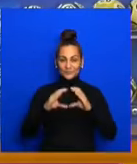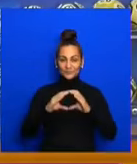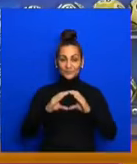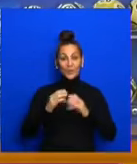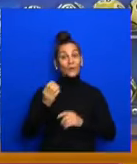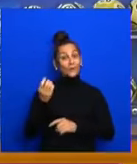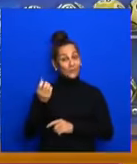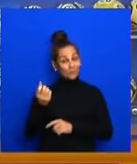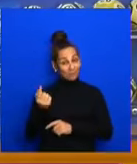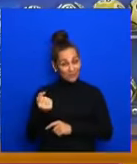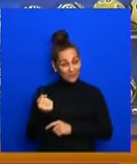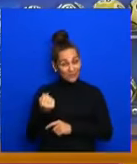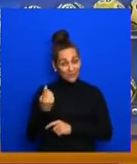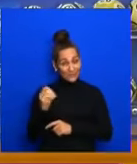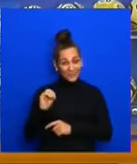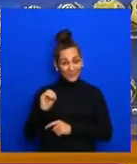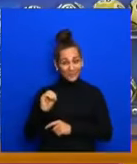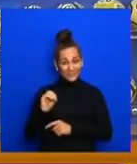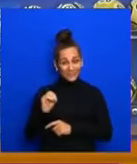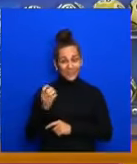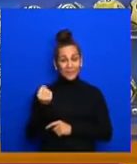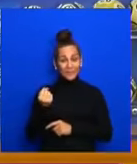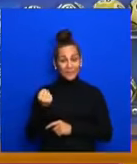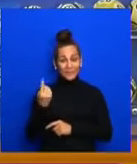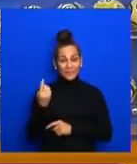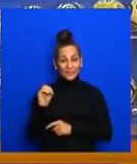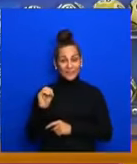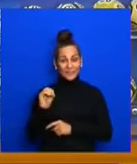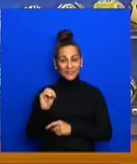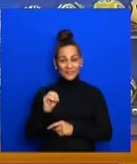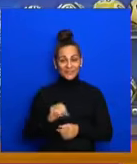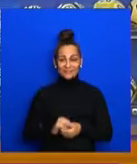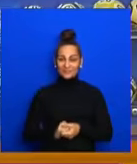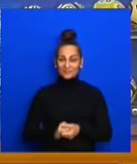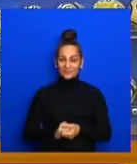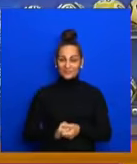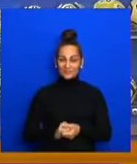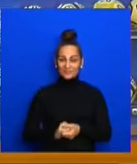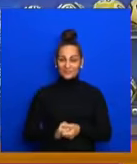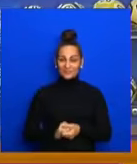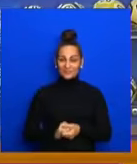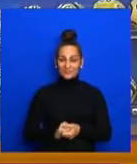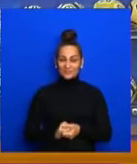Bola branca, 10. Branca número 10.